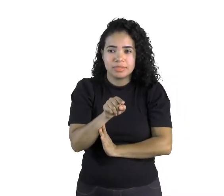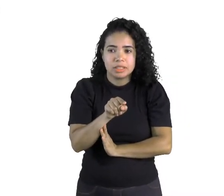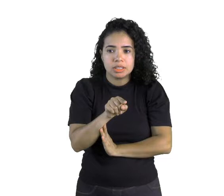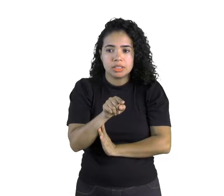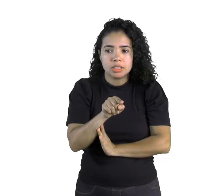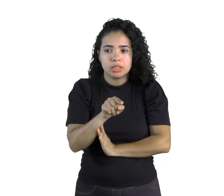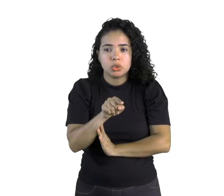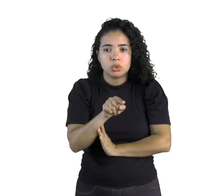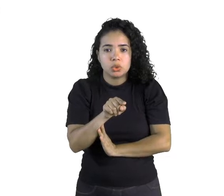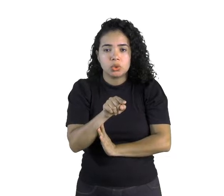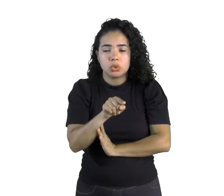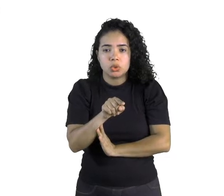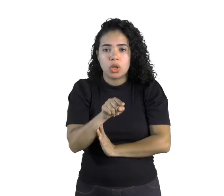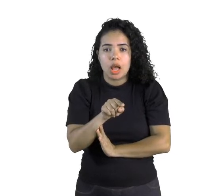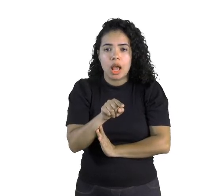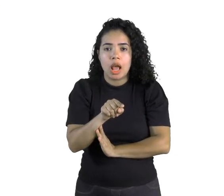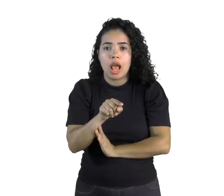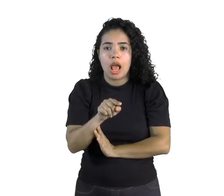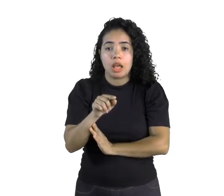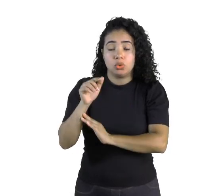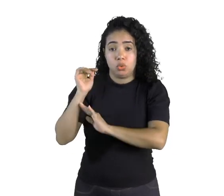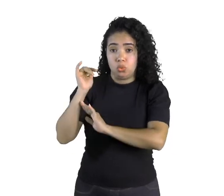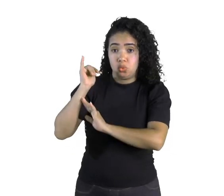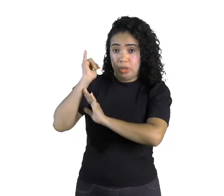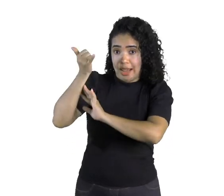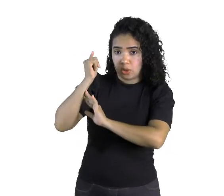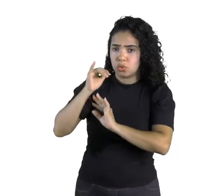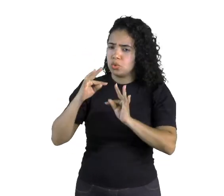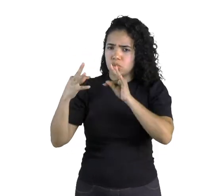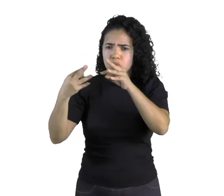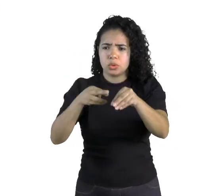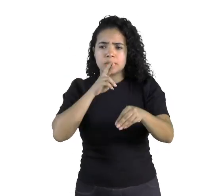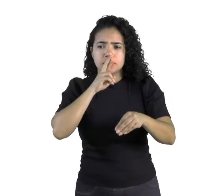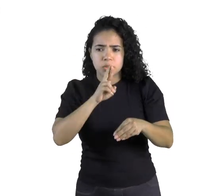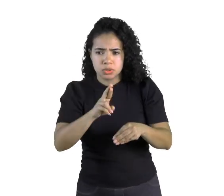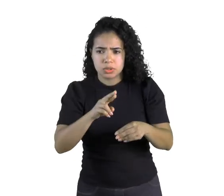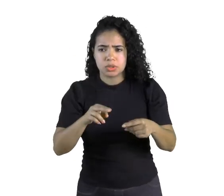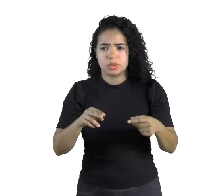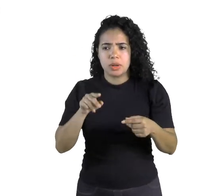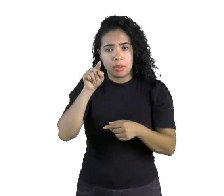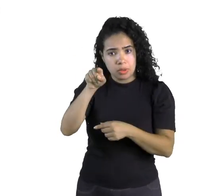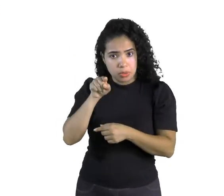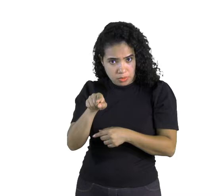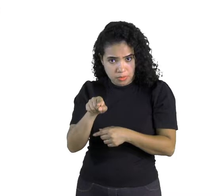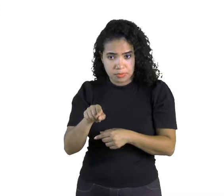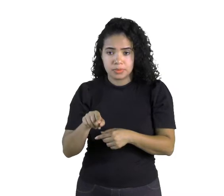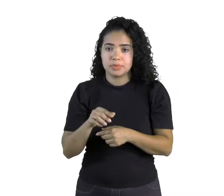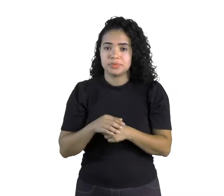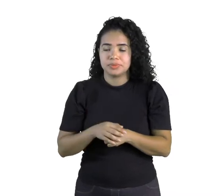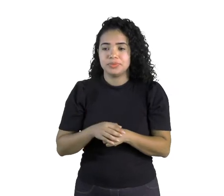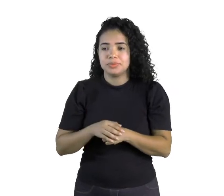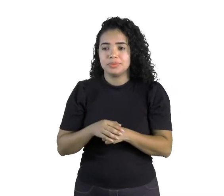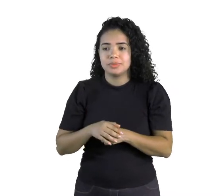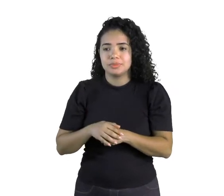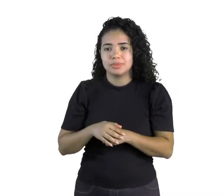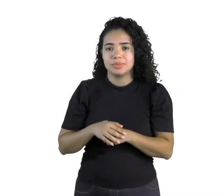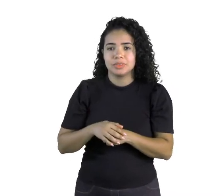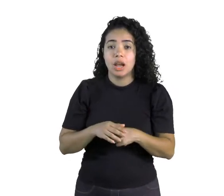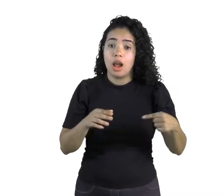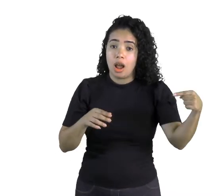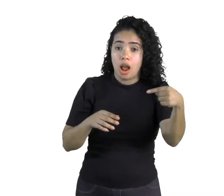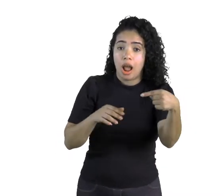Aí vem a fala do narrador. Todos responderam, 2 pontos. Aí vem a fala